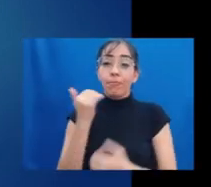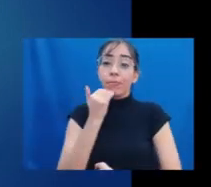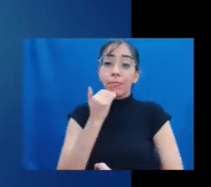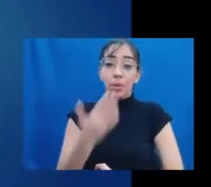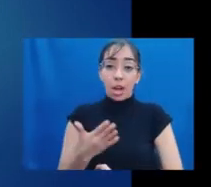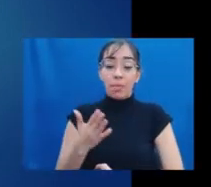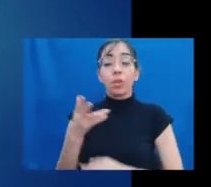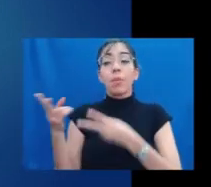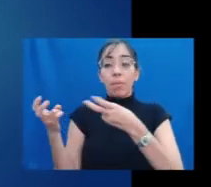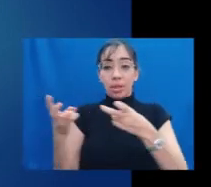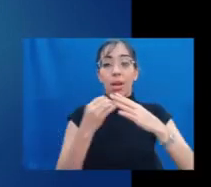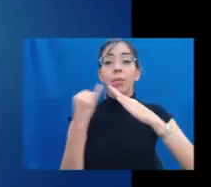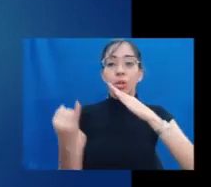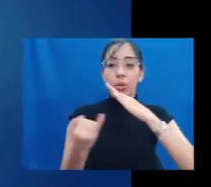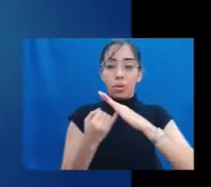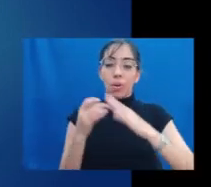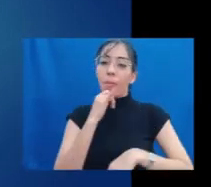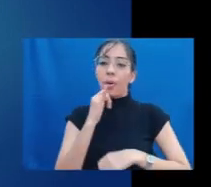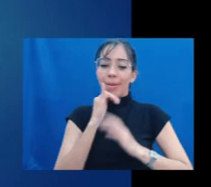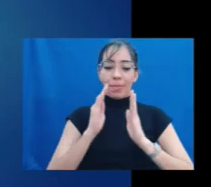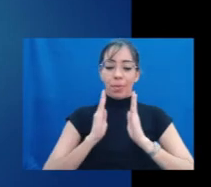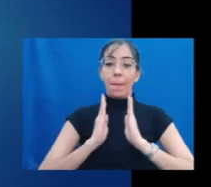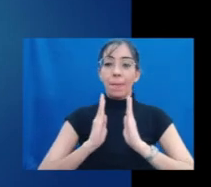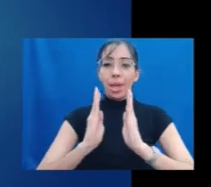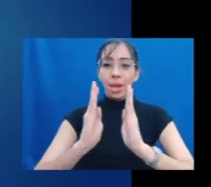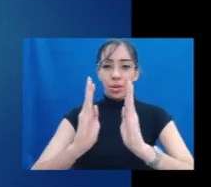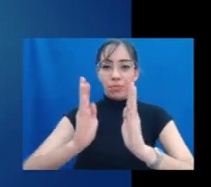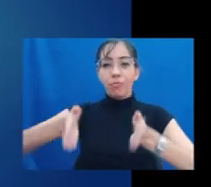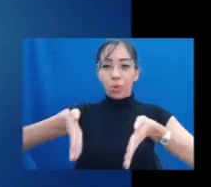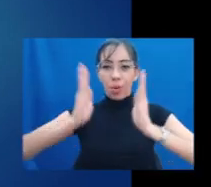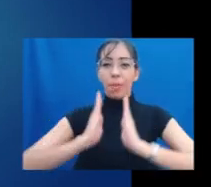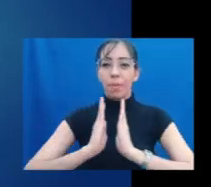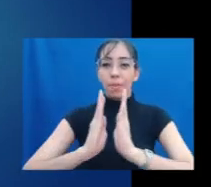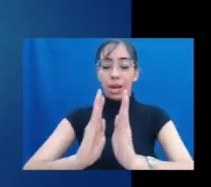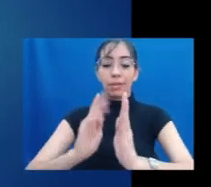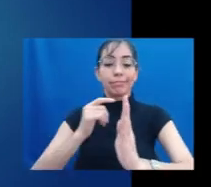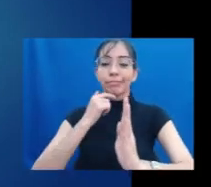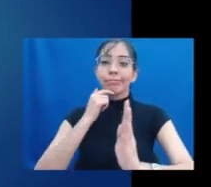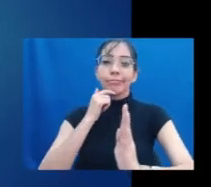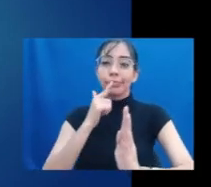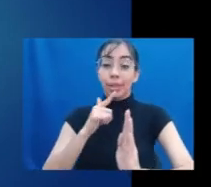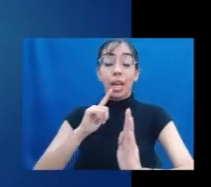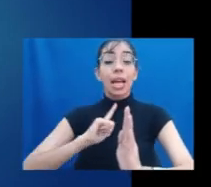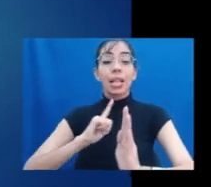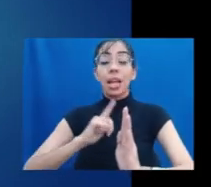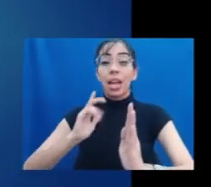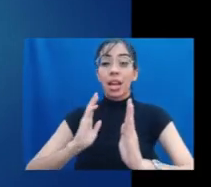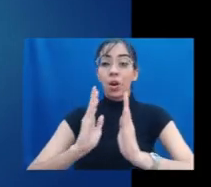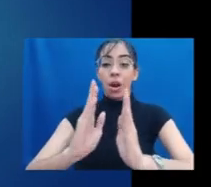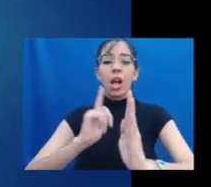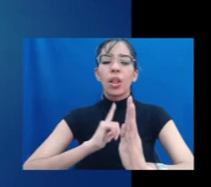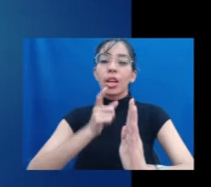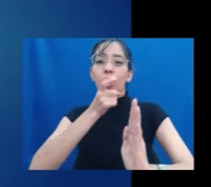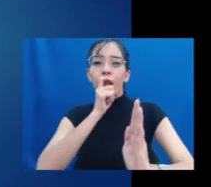né, na universidade, várias instituições, os corredores que são rotas de fuga, eles acabaram se tornando o apêndice